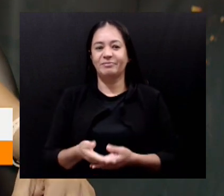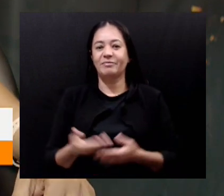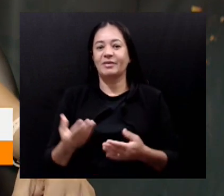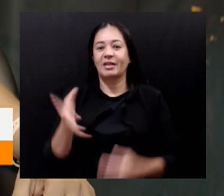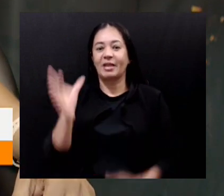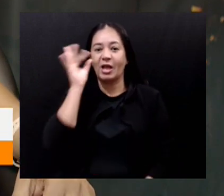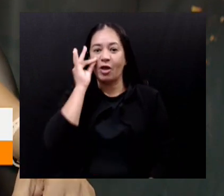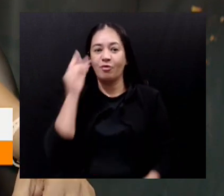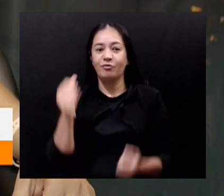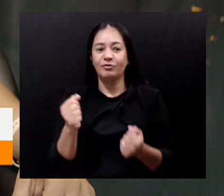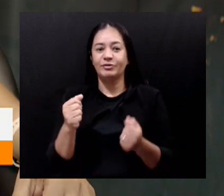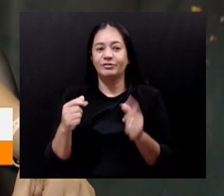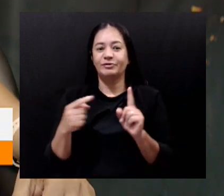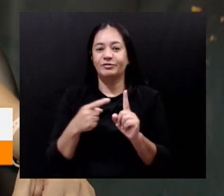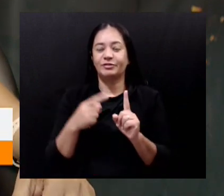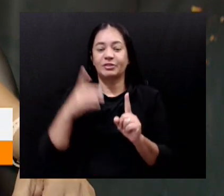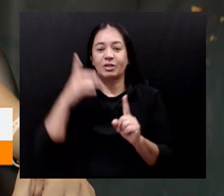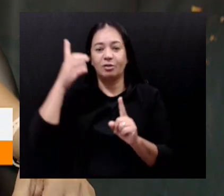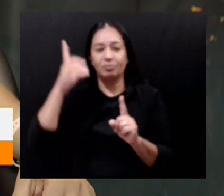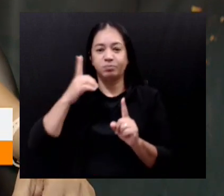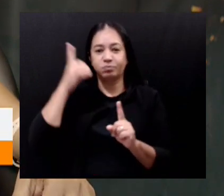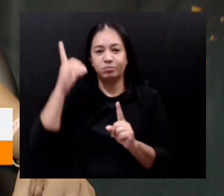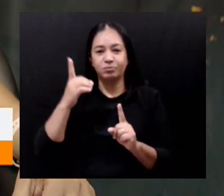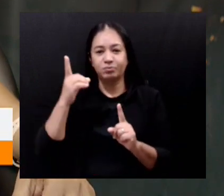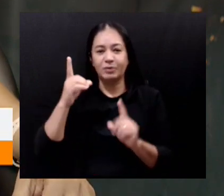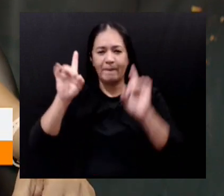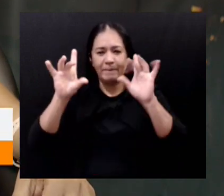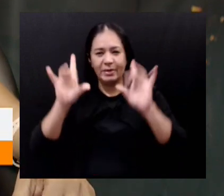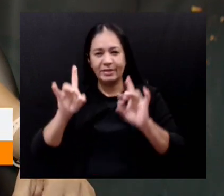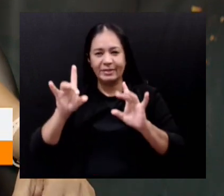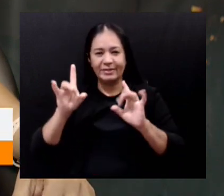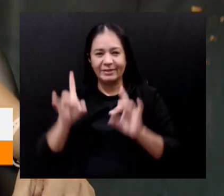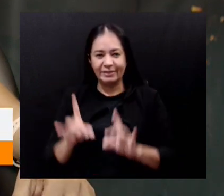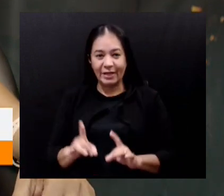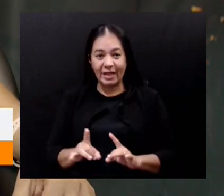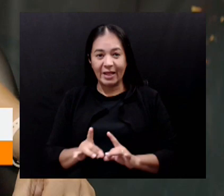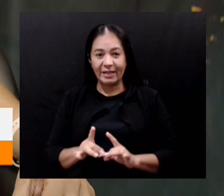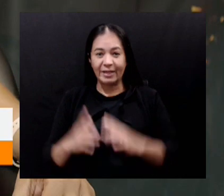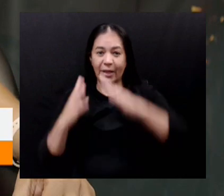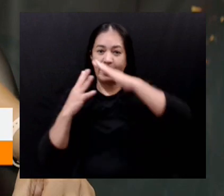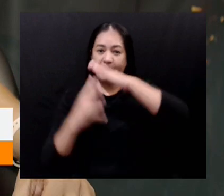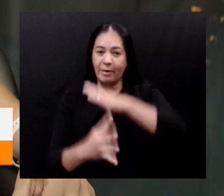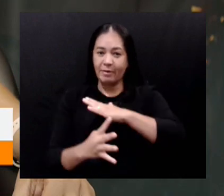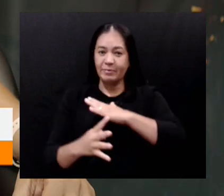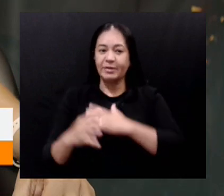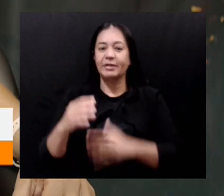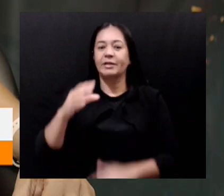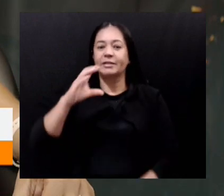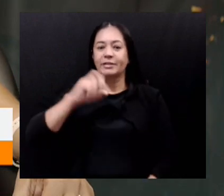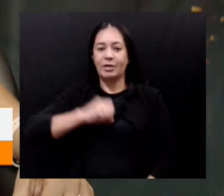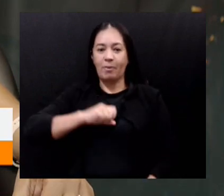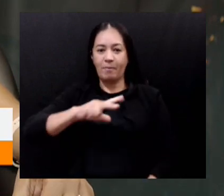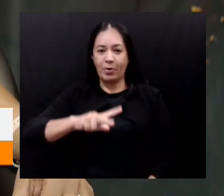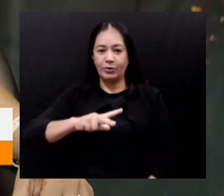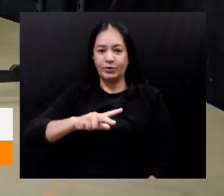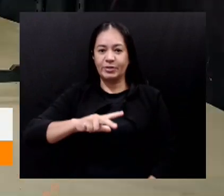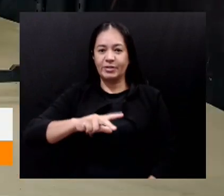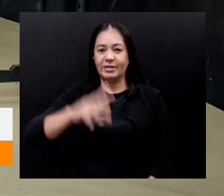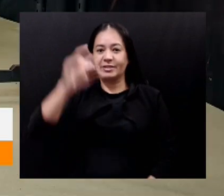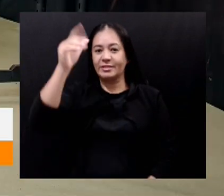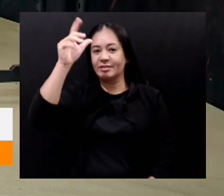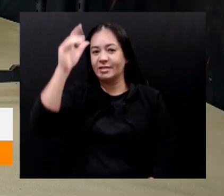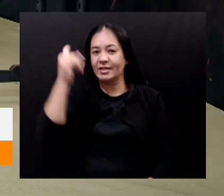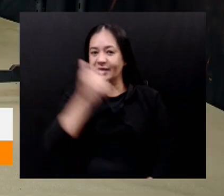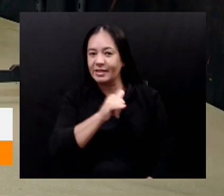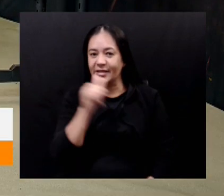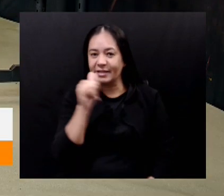advogada especializada em imigração e cidadania portuguesa, italiana e espanhola, doutora Ana Calvinho. Seja muito